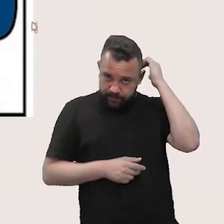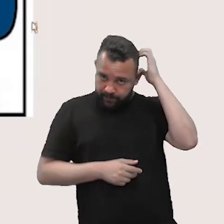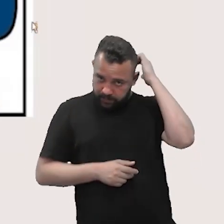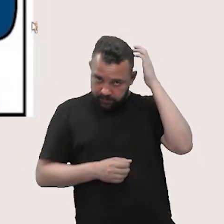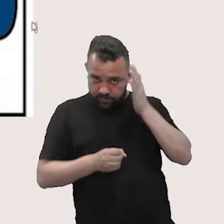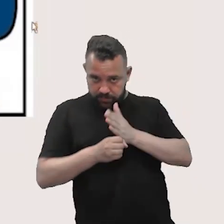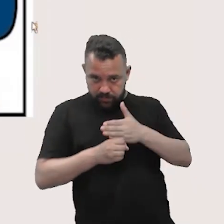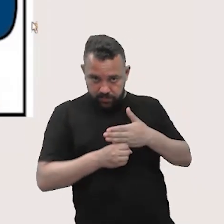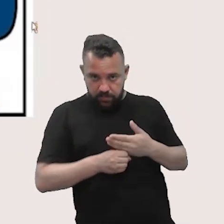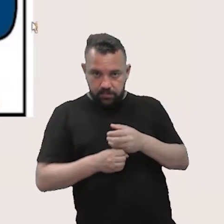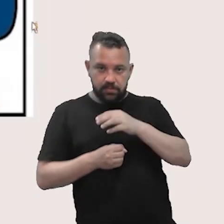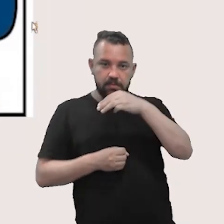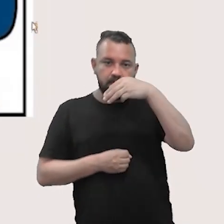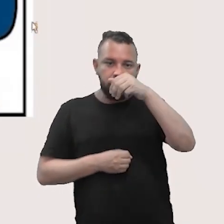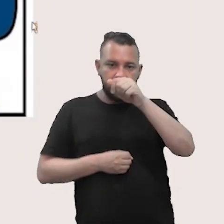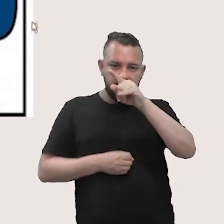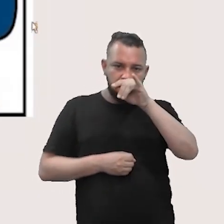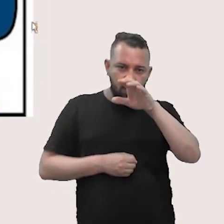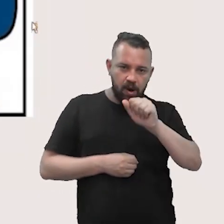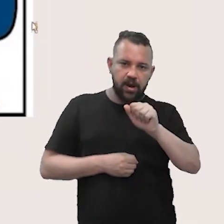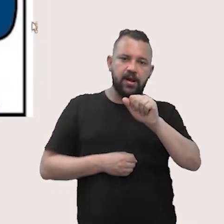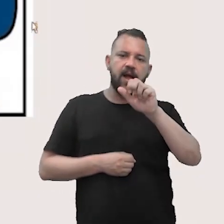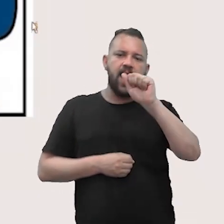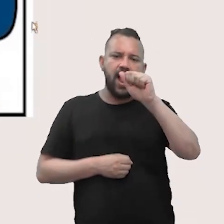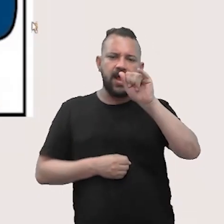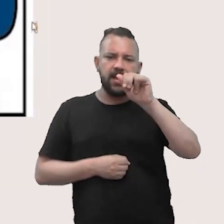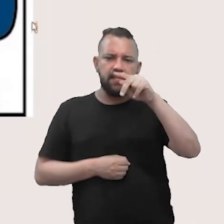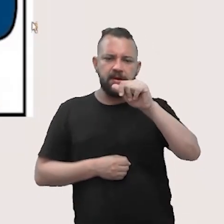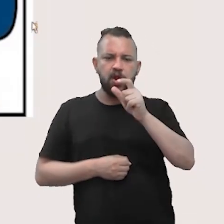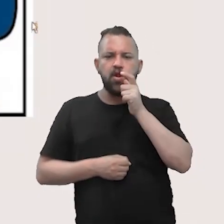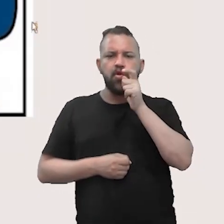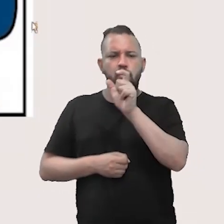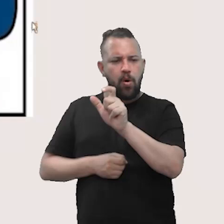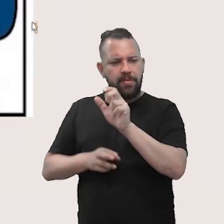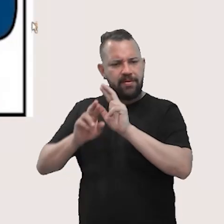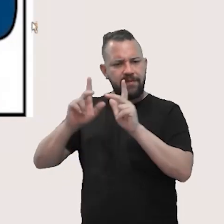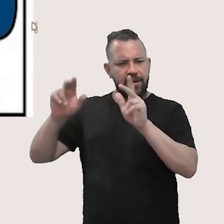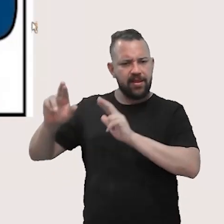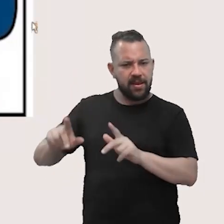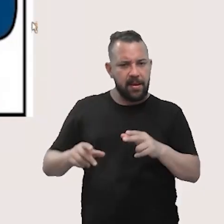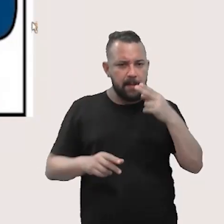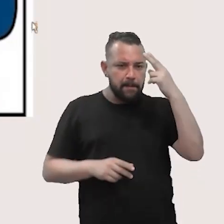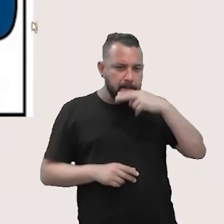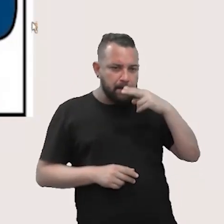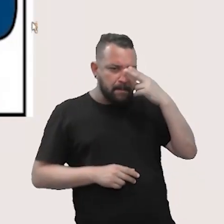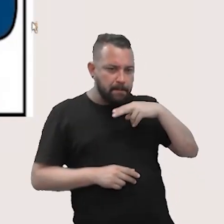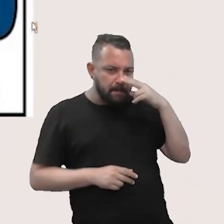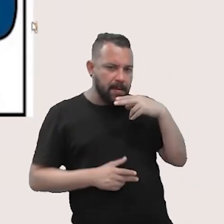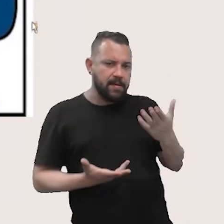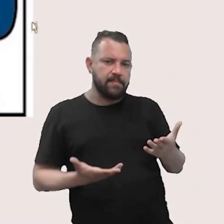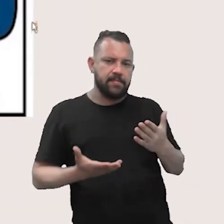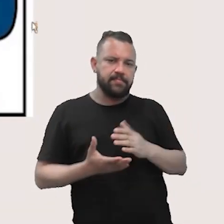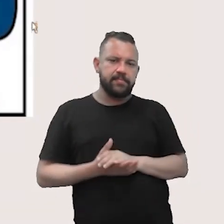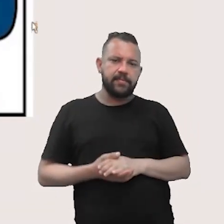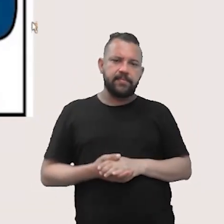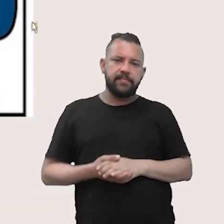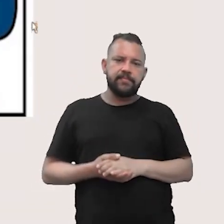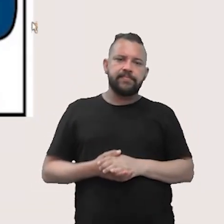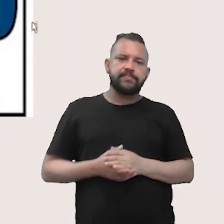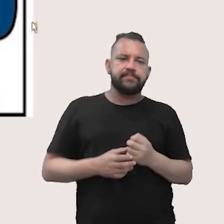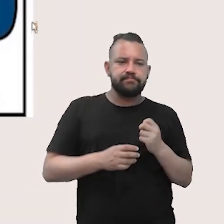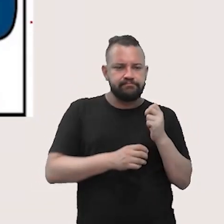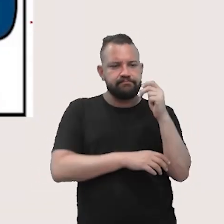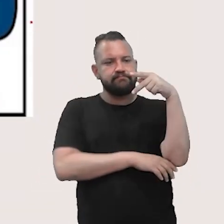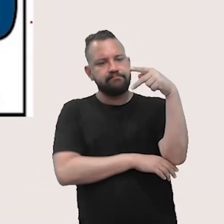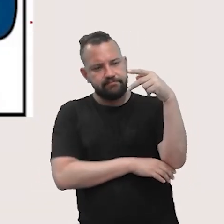Macaxeira, mandioca e aipim. São nomes diferentes para a mesma planta. Olha aqui.